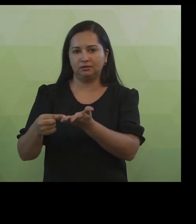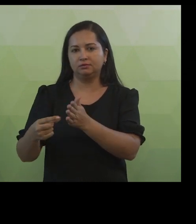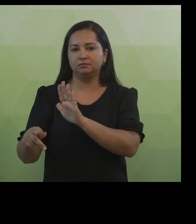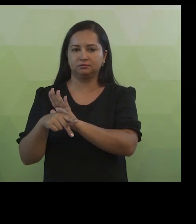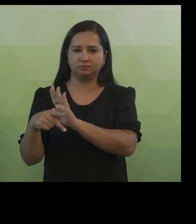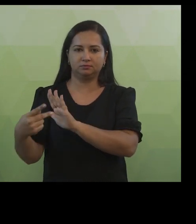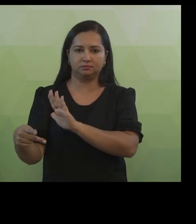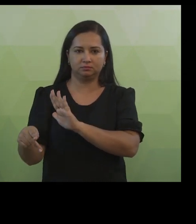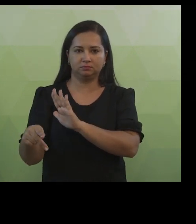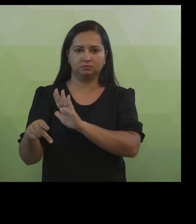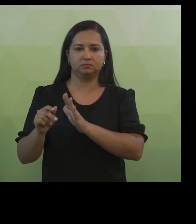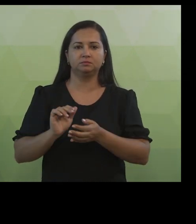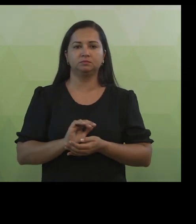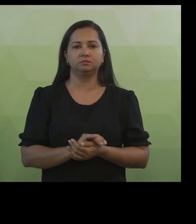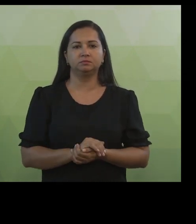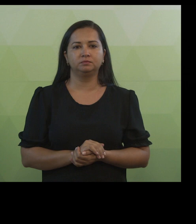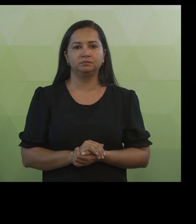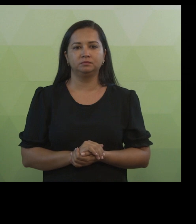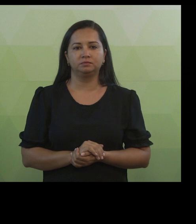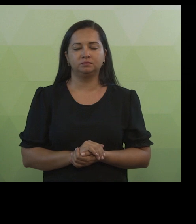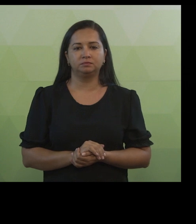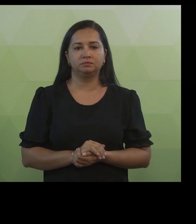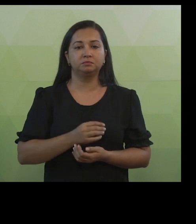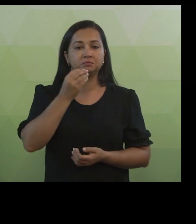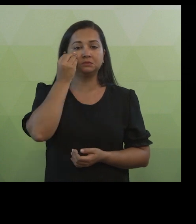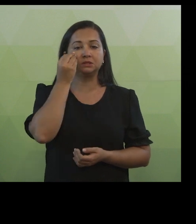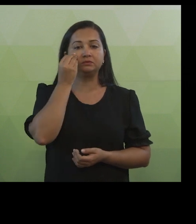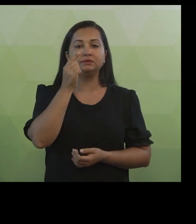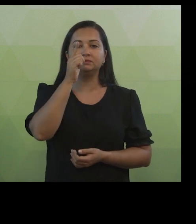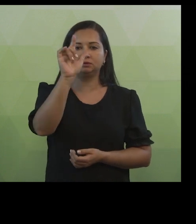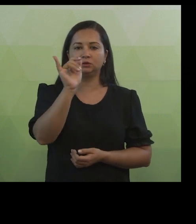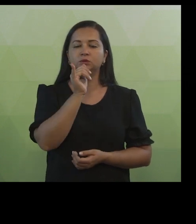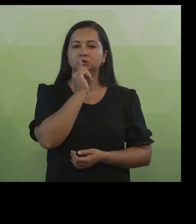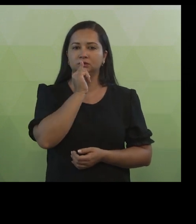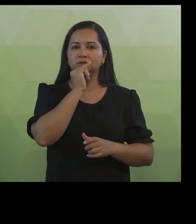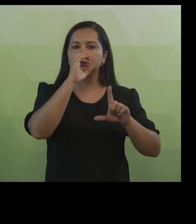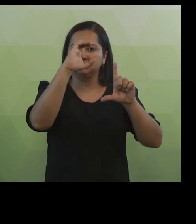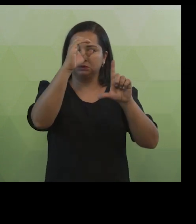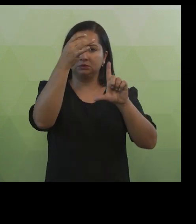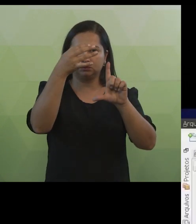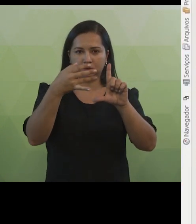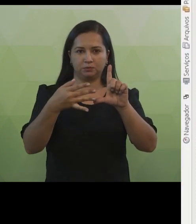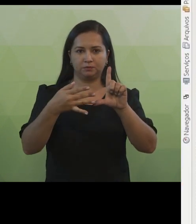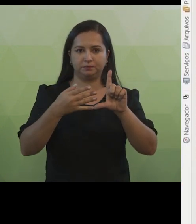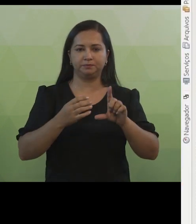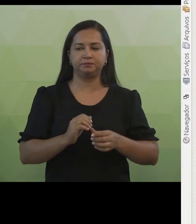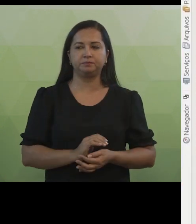ou específicas. Vamos ver outro exemplo no código.